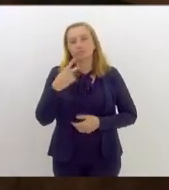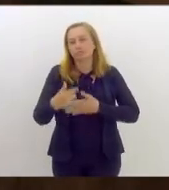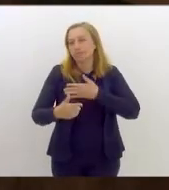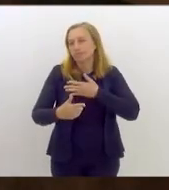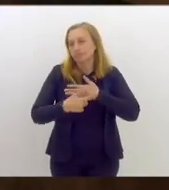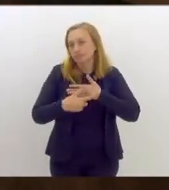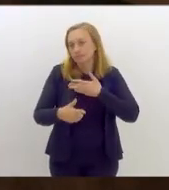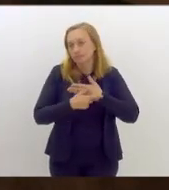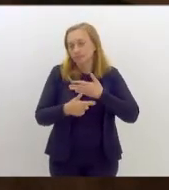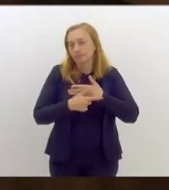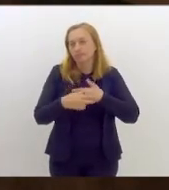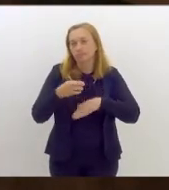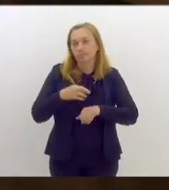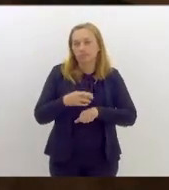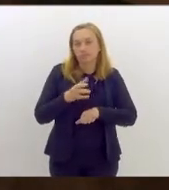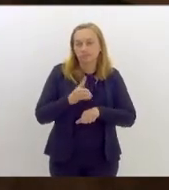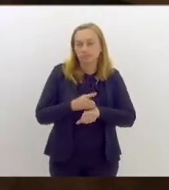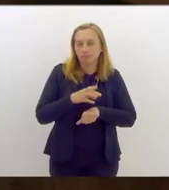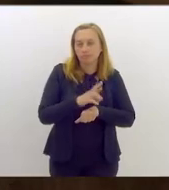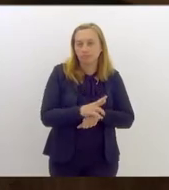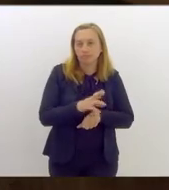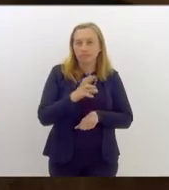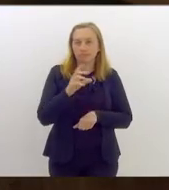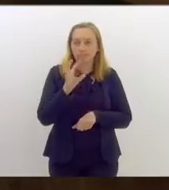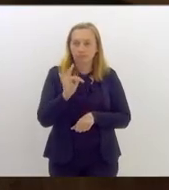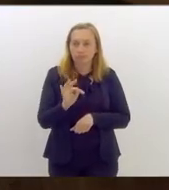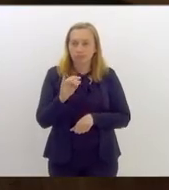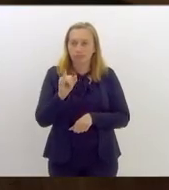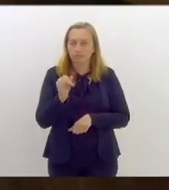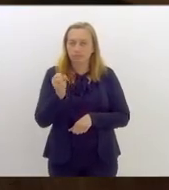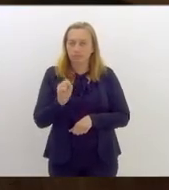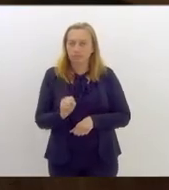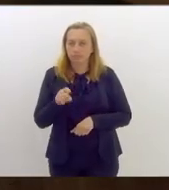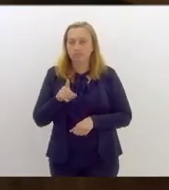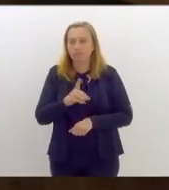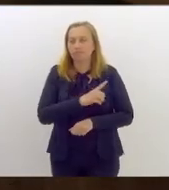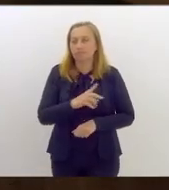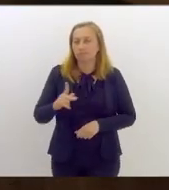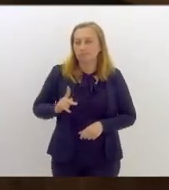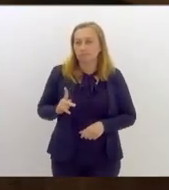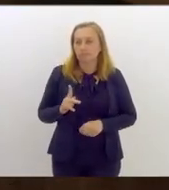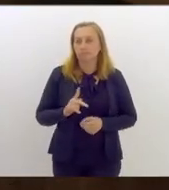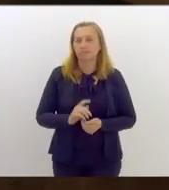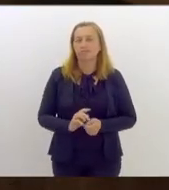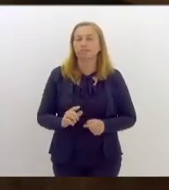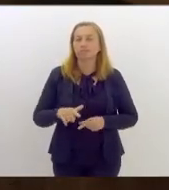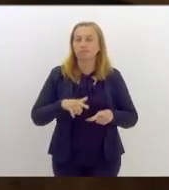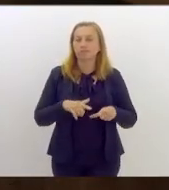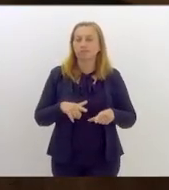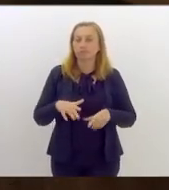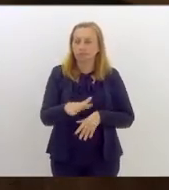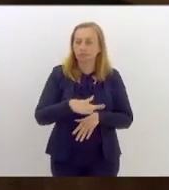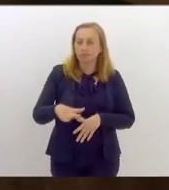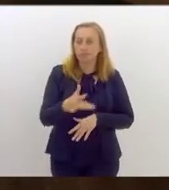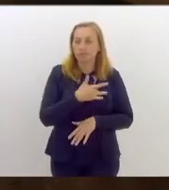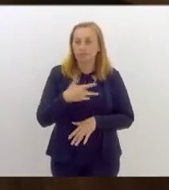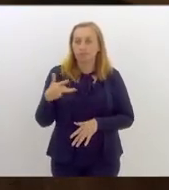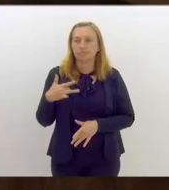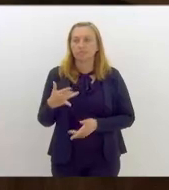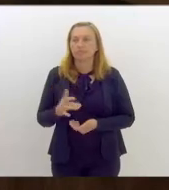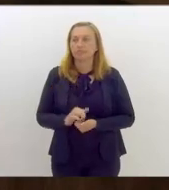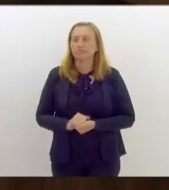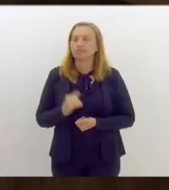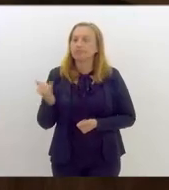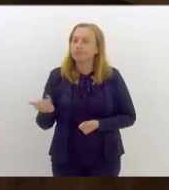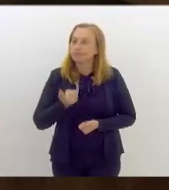papel que a doutora Thaisa Guerreiro de Souza, que na Defensoria Pública atua na área da saúde, e